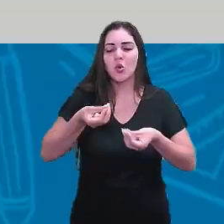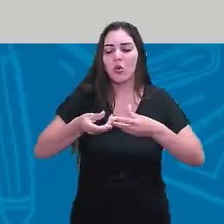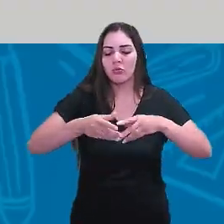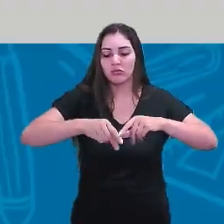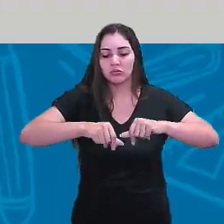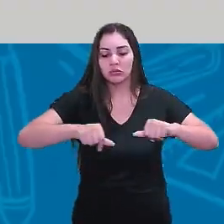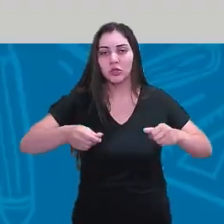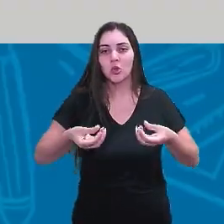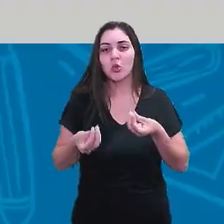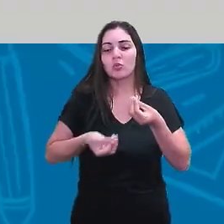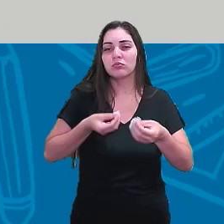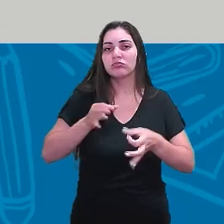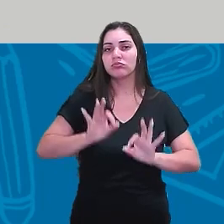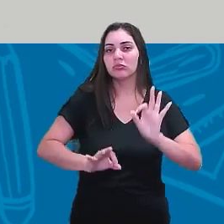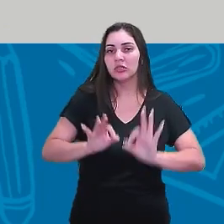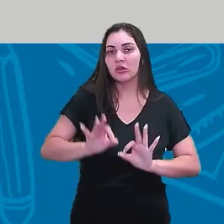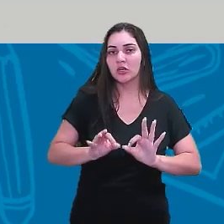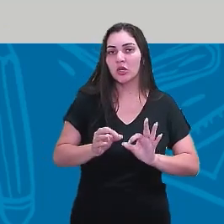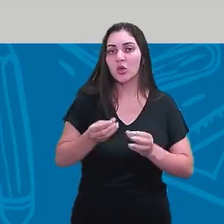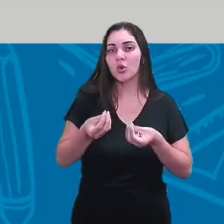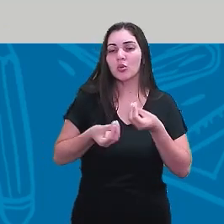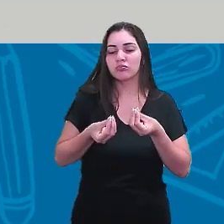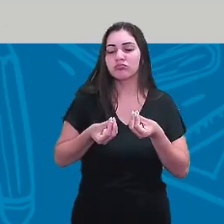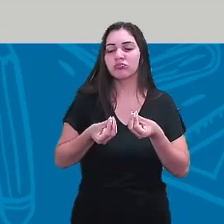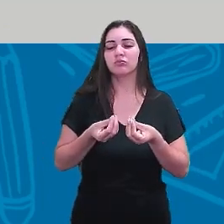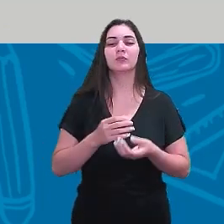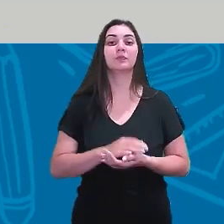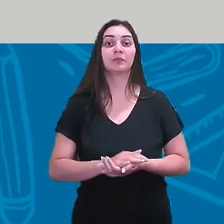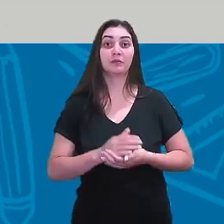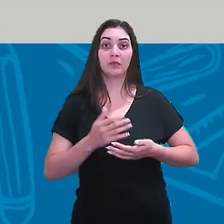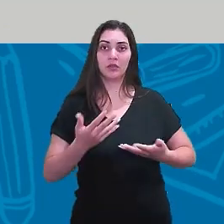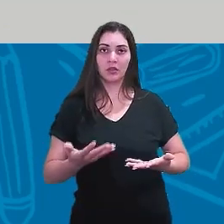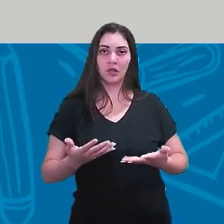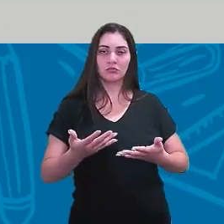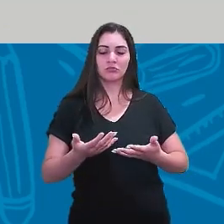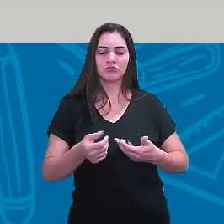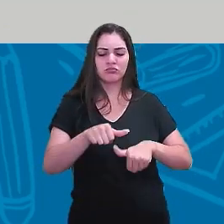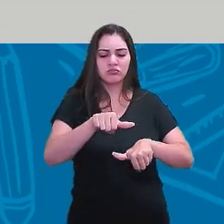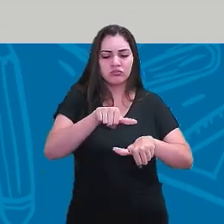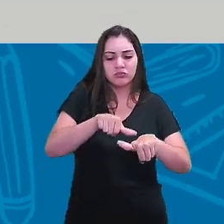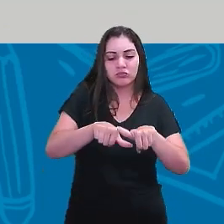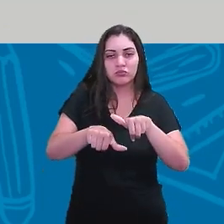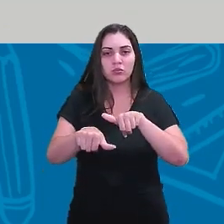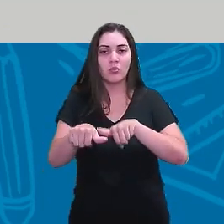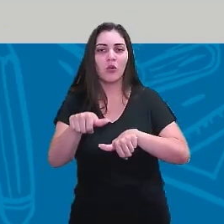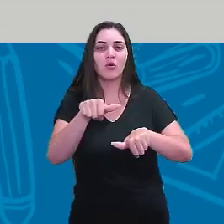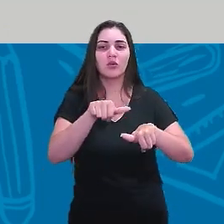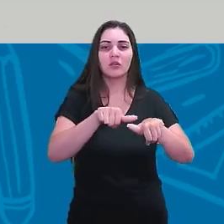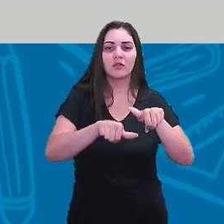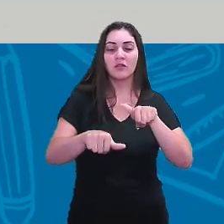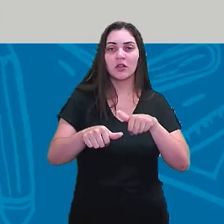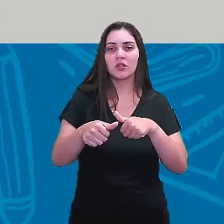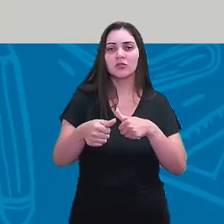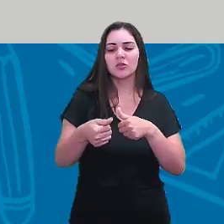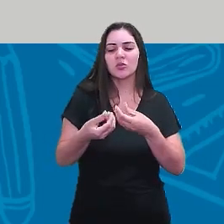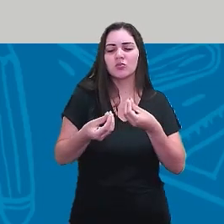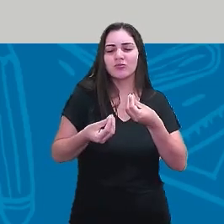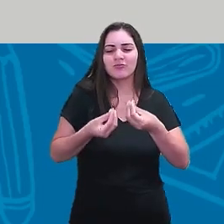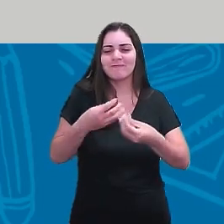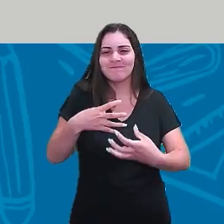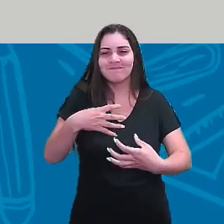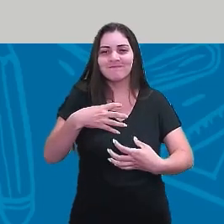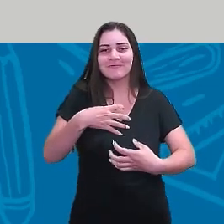Como é que ele está organizado? Como é que ele está formado? Então, são as transformações, as modificações, o jeito que está